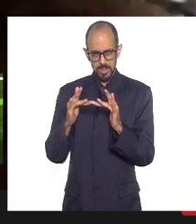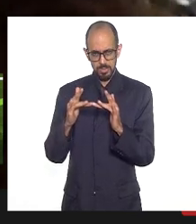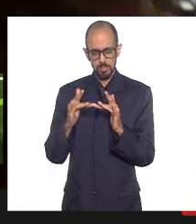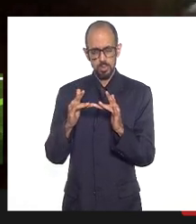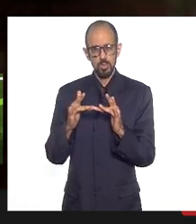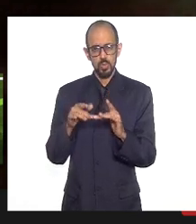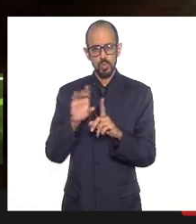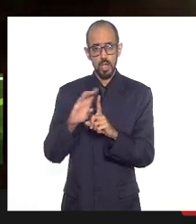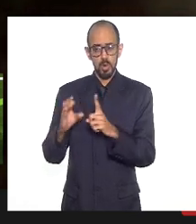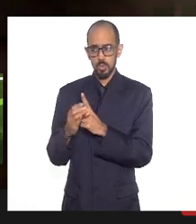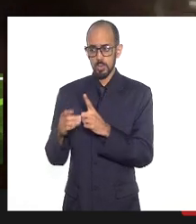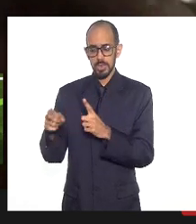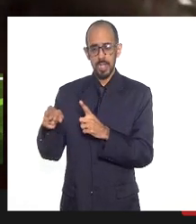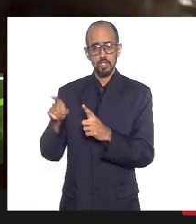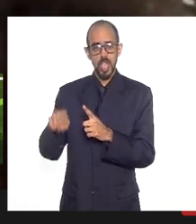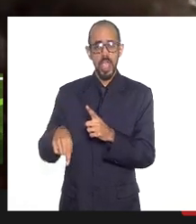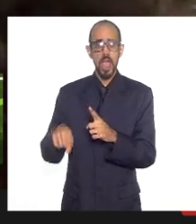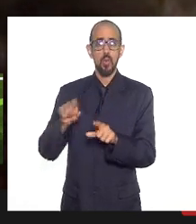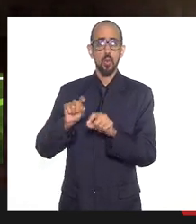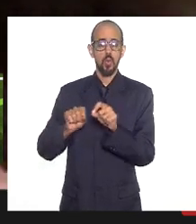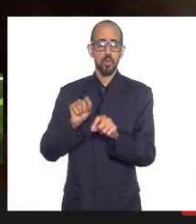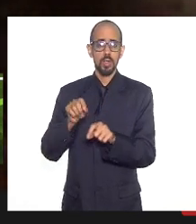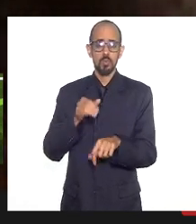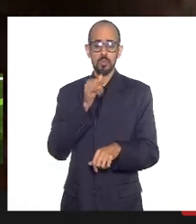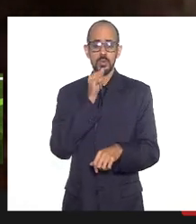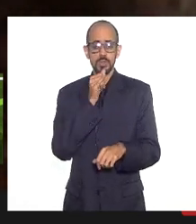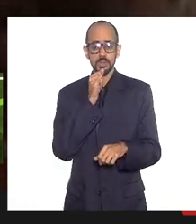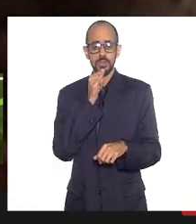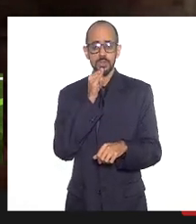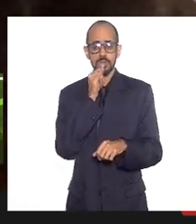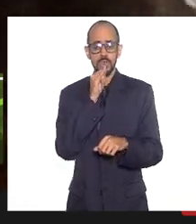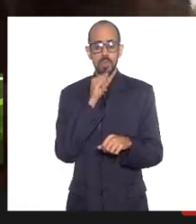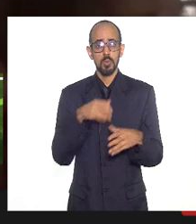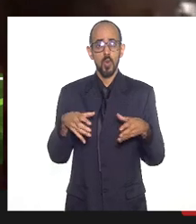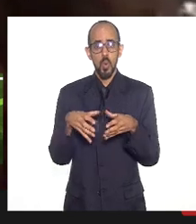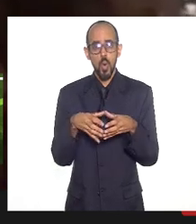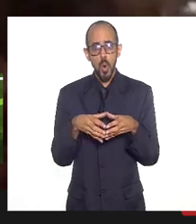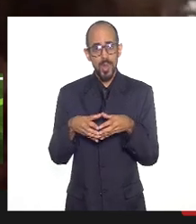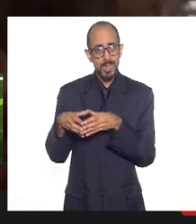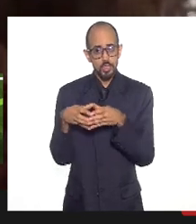comunidades, por exemplo, a dimensão coletiva da